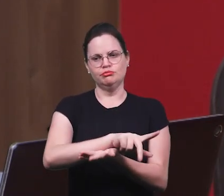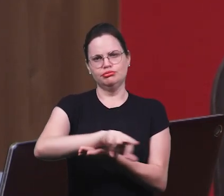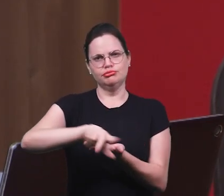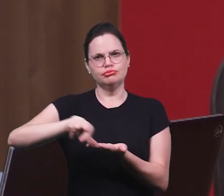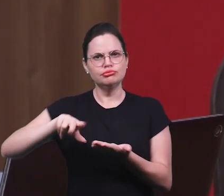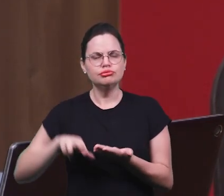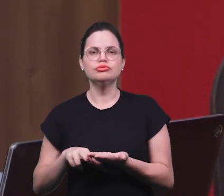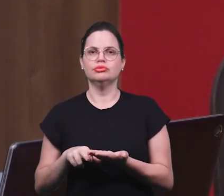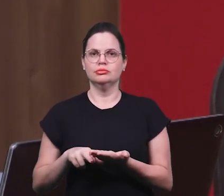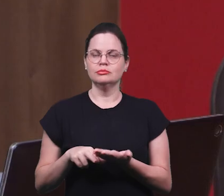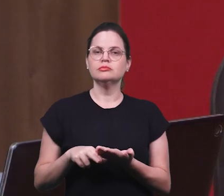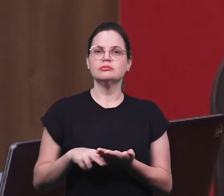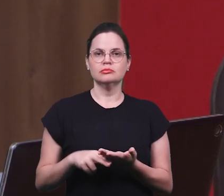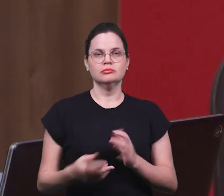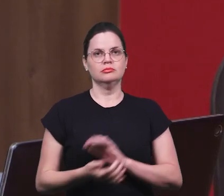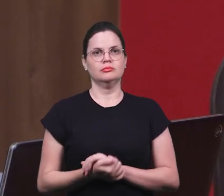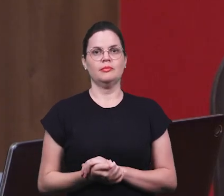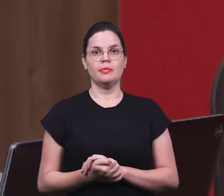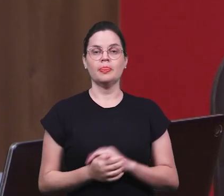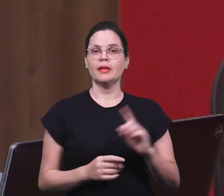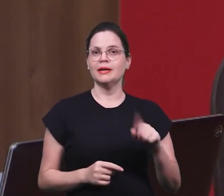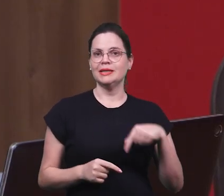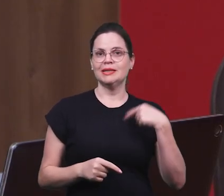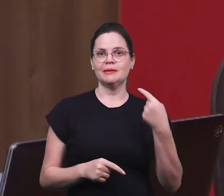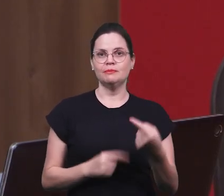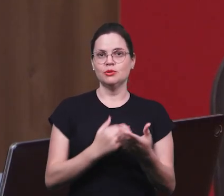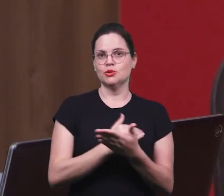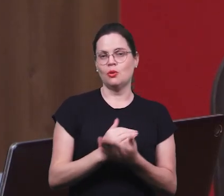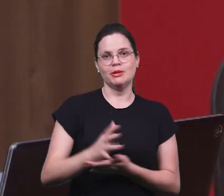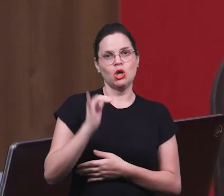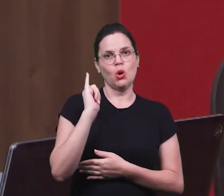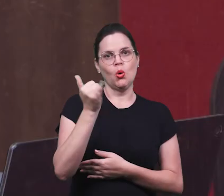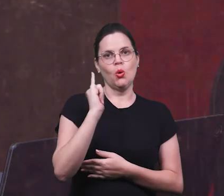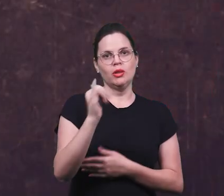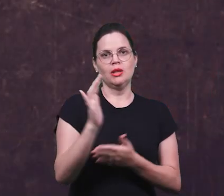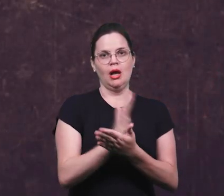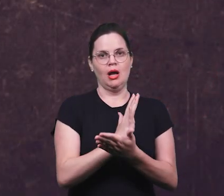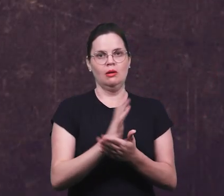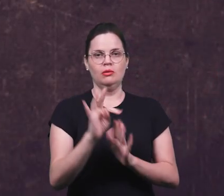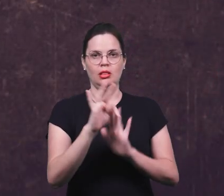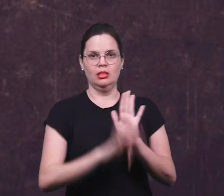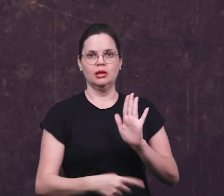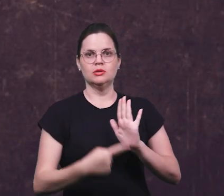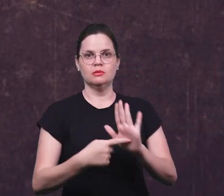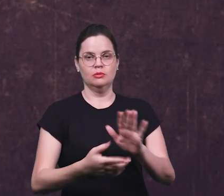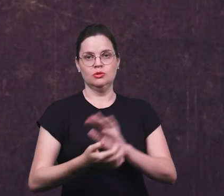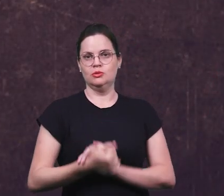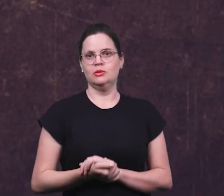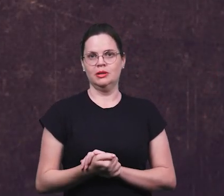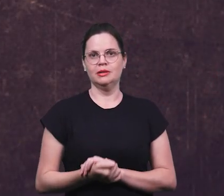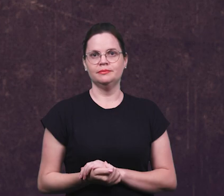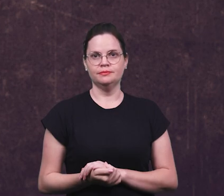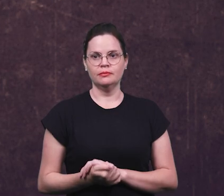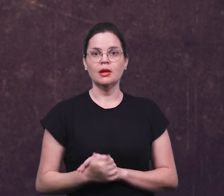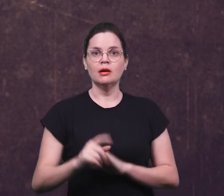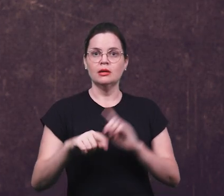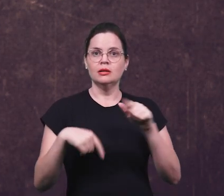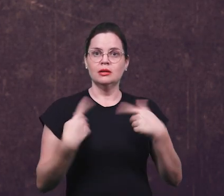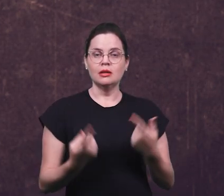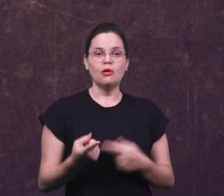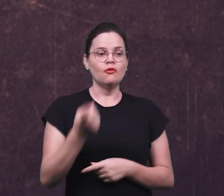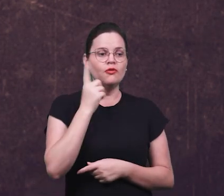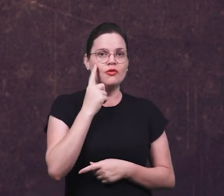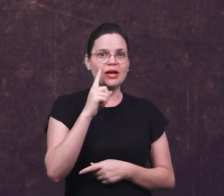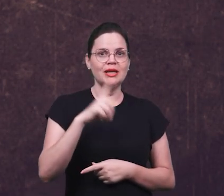né, relatou isso, e ele vai começar a citar alguns textos. Ele diz assim, depois disso voltarei e retificarei o tabernáculo de Davi que está